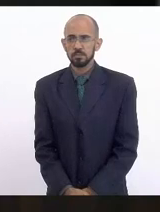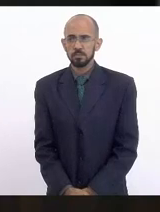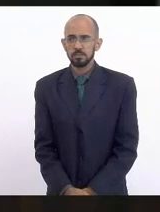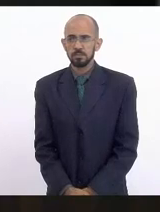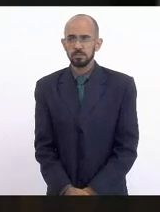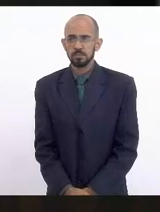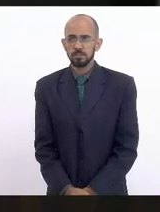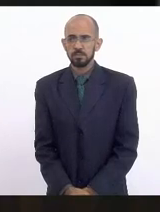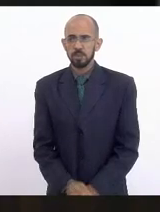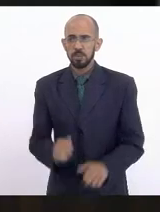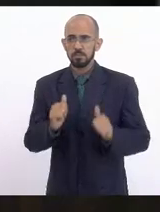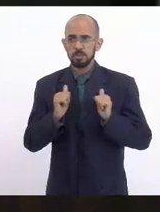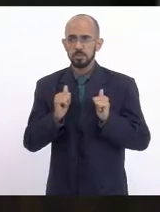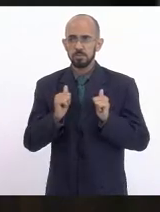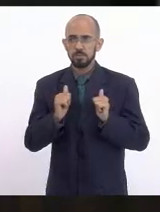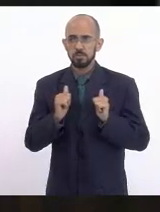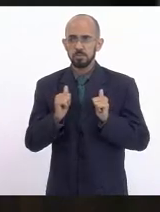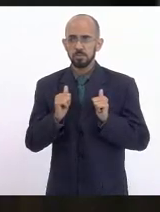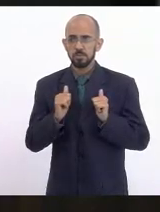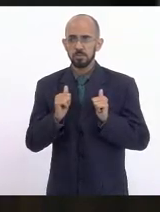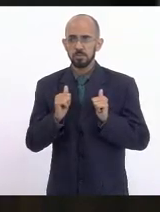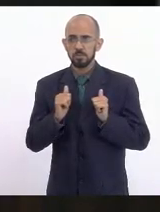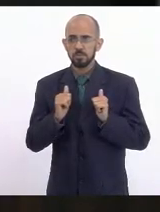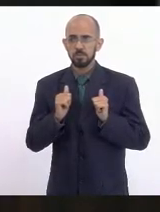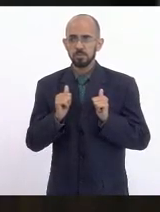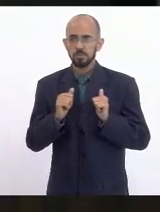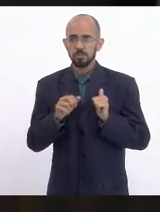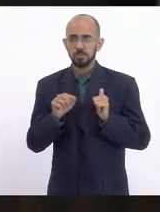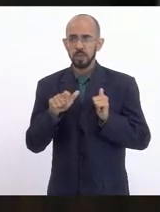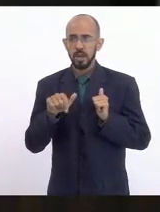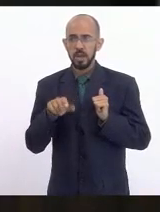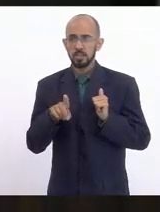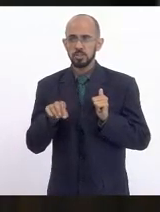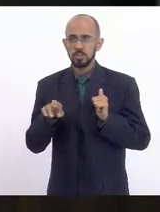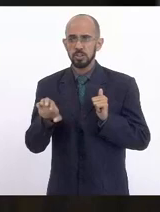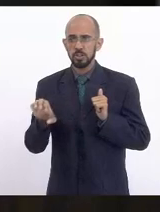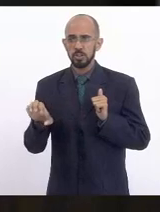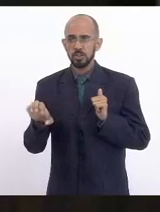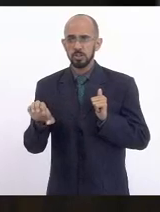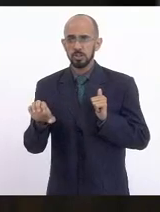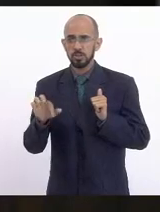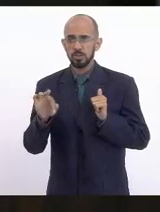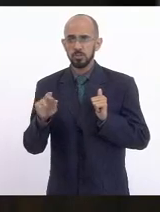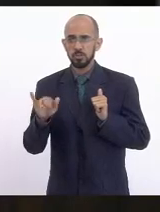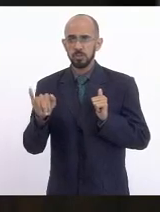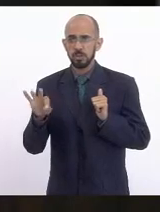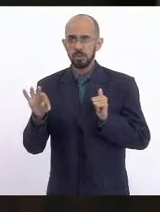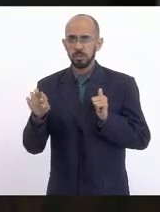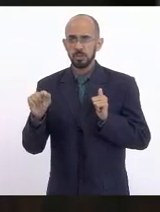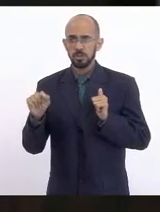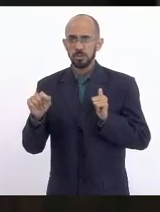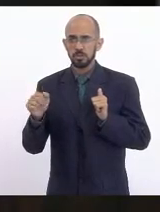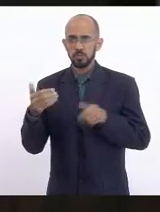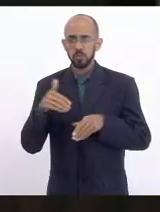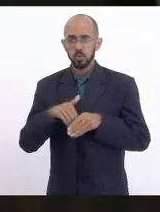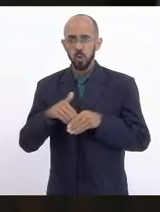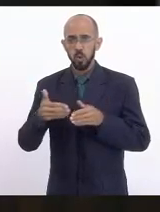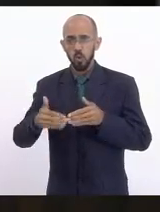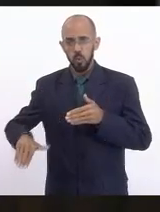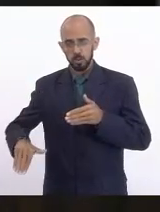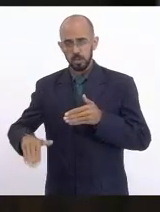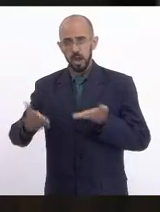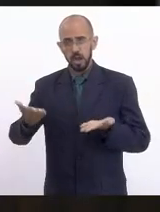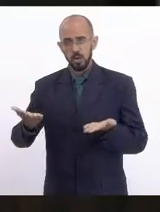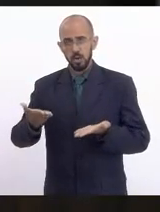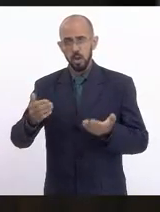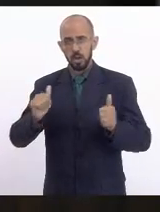abstenção recebe o deputado Alexandre Freitas que votou contrário agora entendeu e se absteve por que